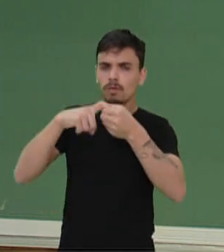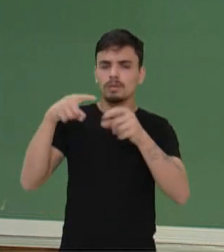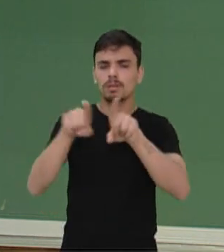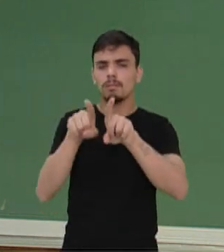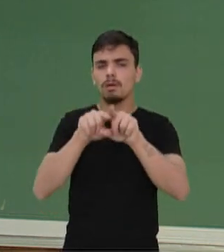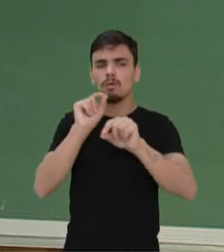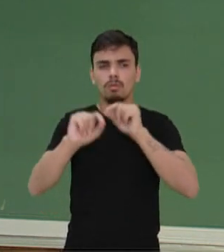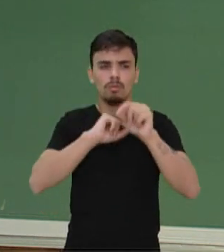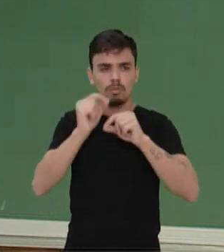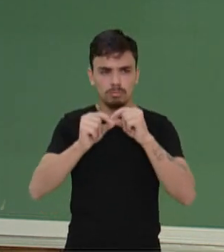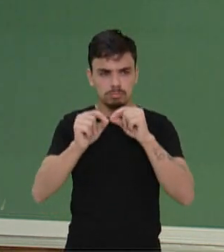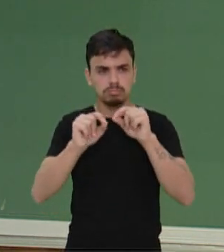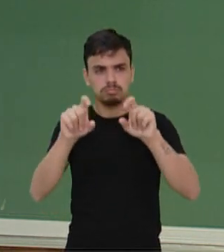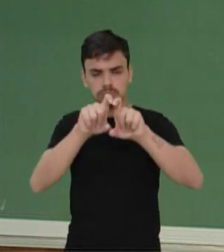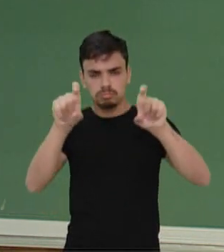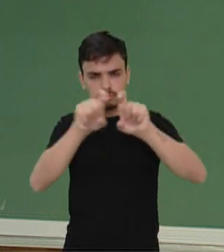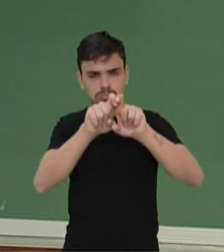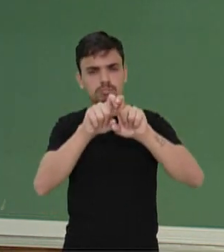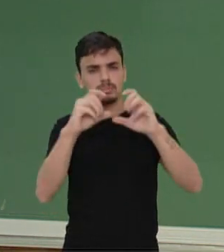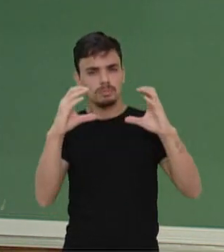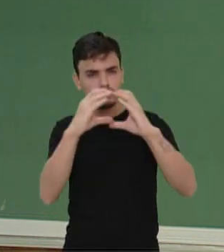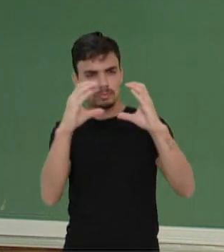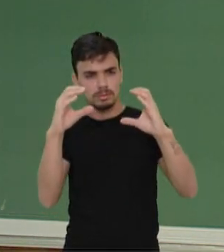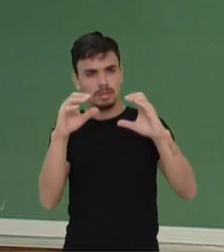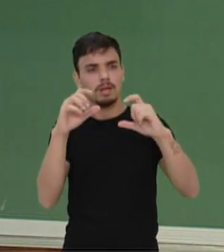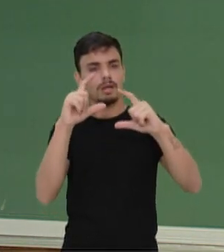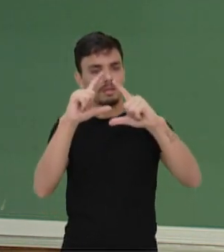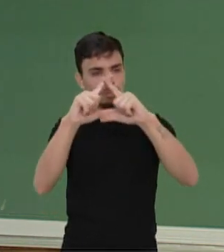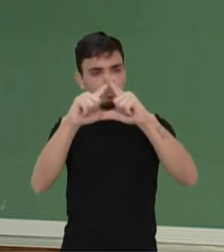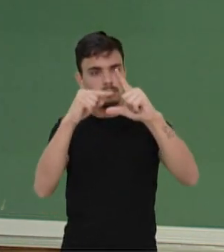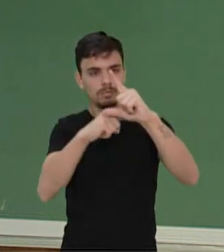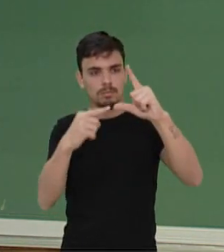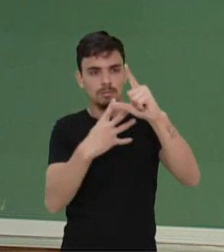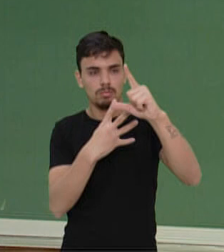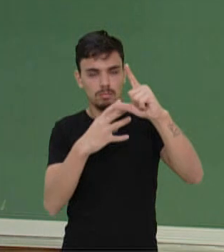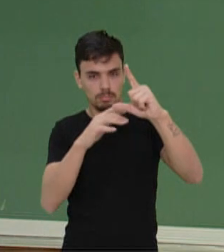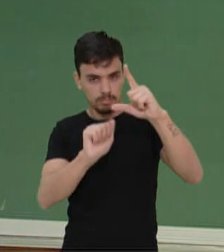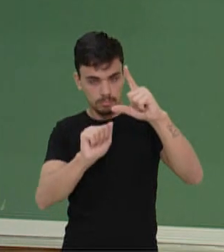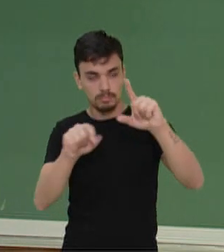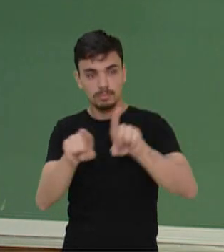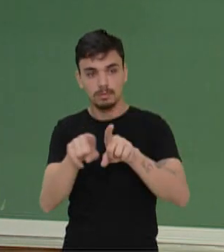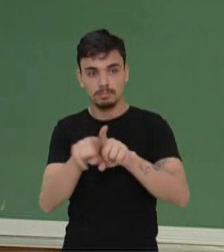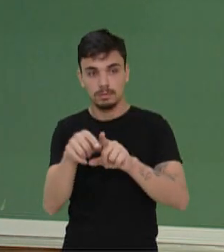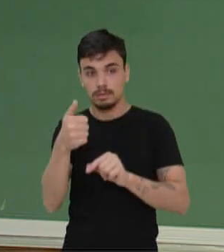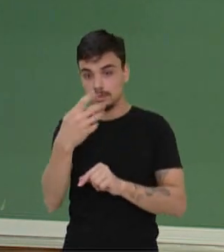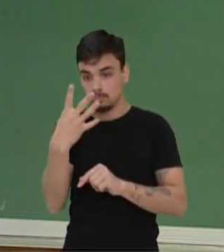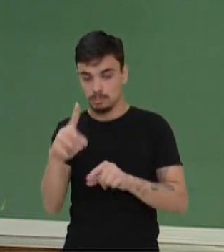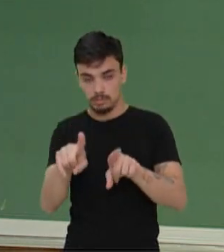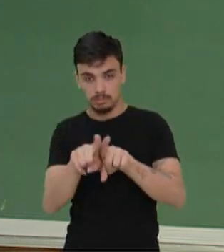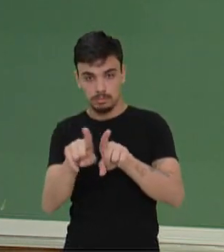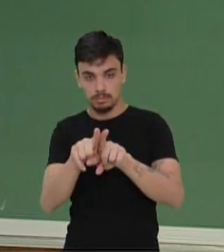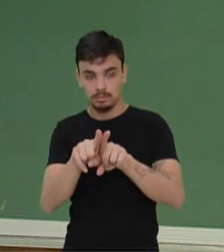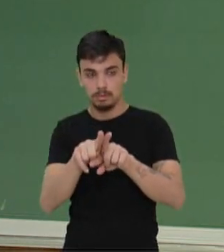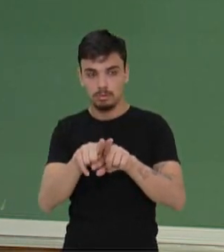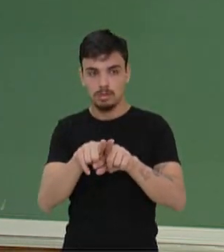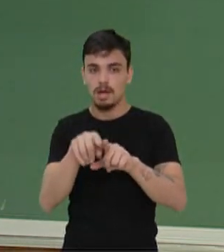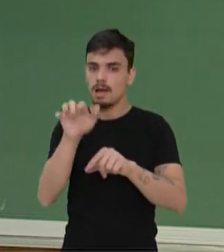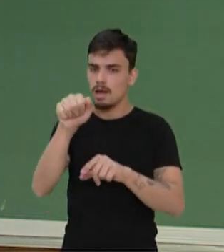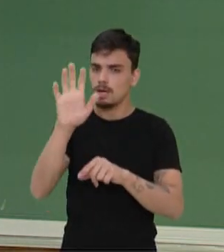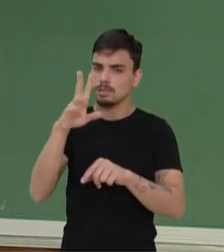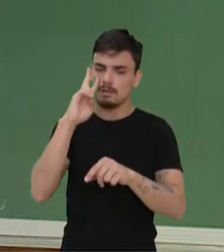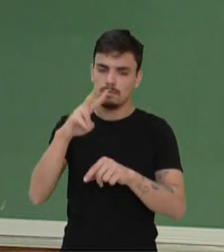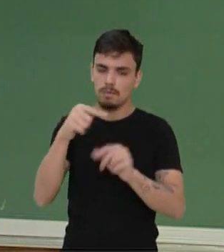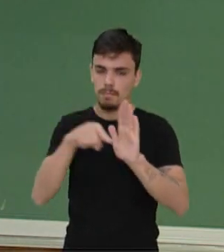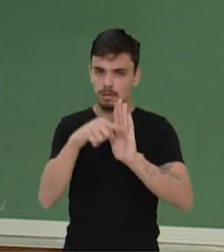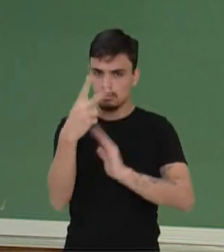do y do vértice, menos delta sobre 4a, o delta foi calculado, está lá, 144. E o a, né, como a gente já viu,